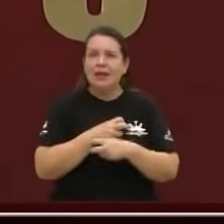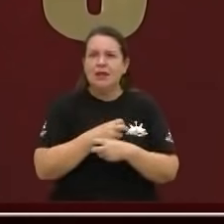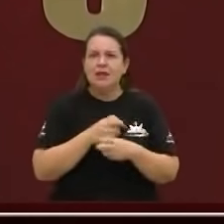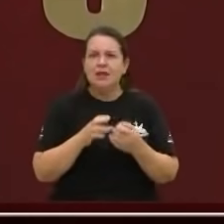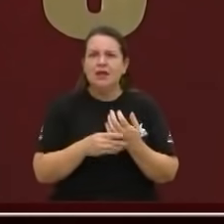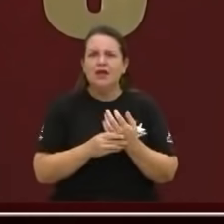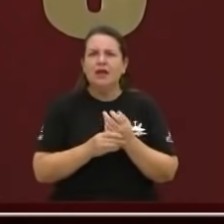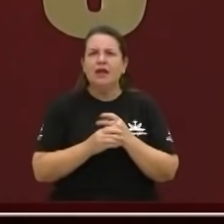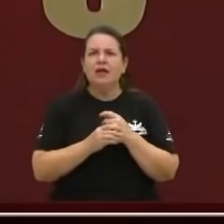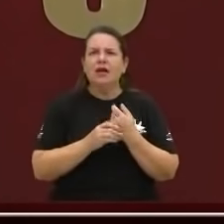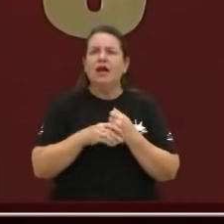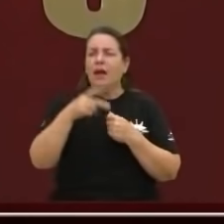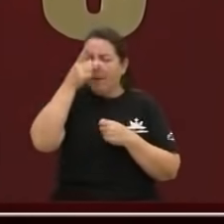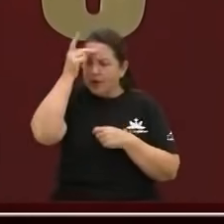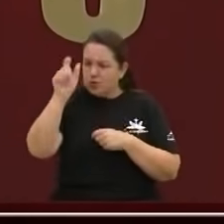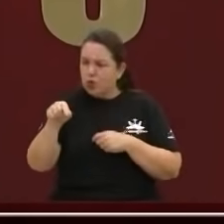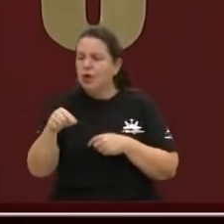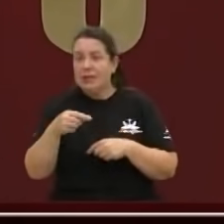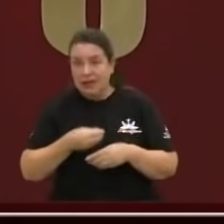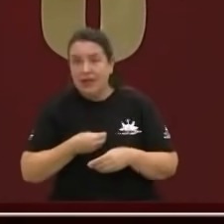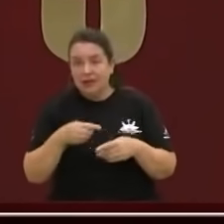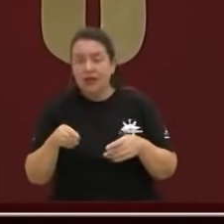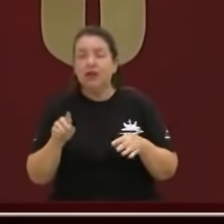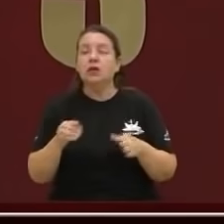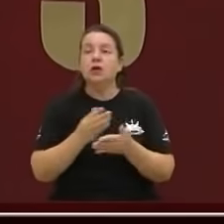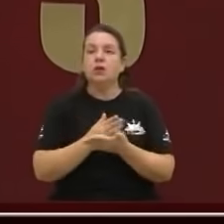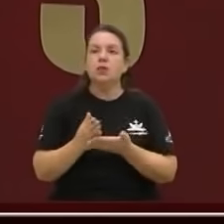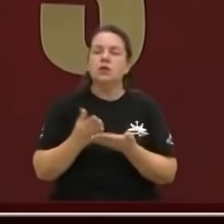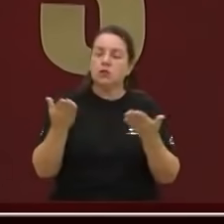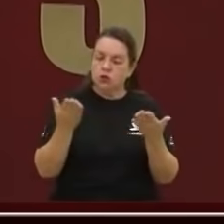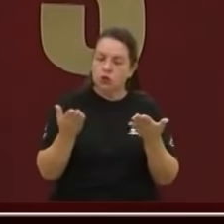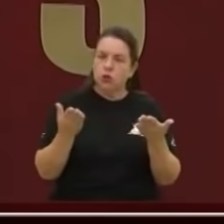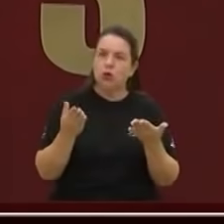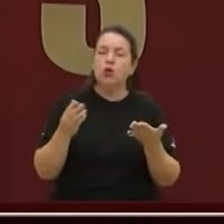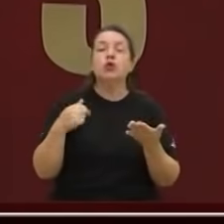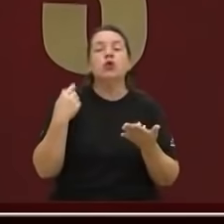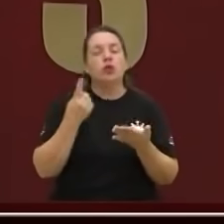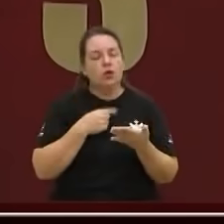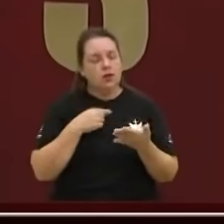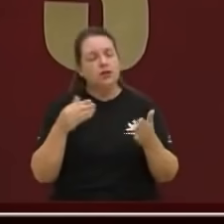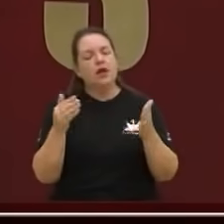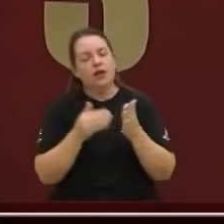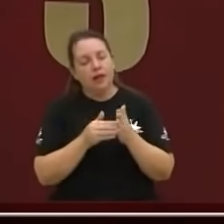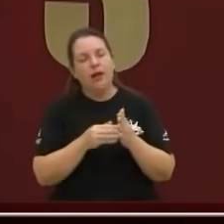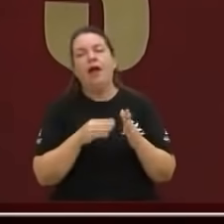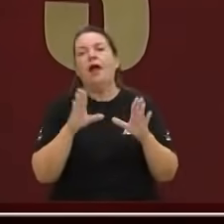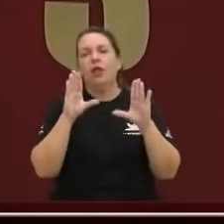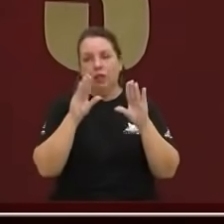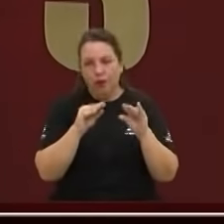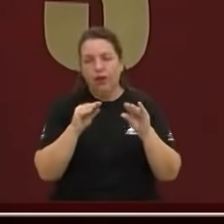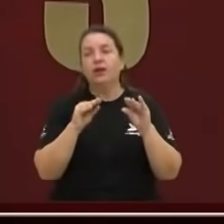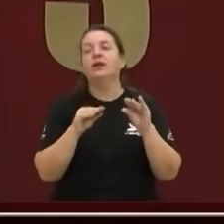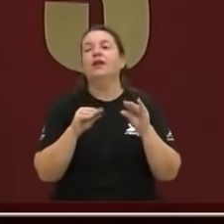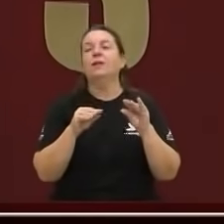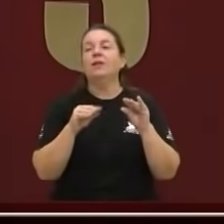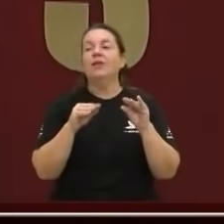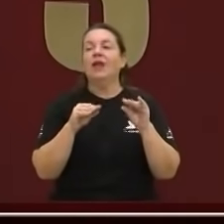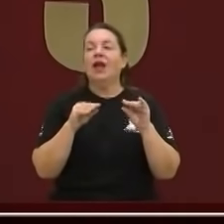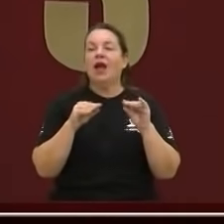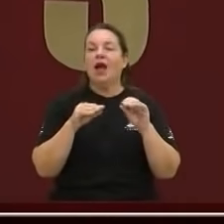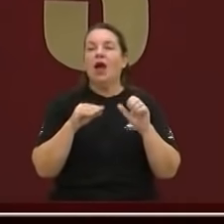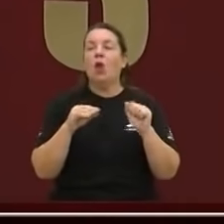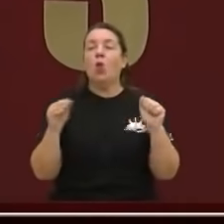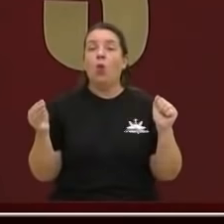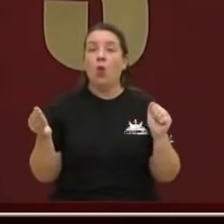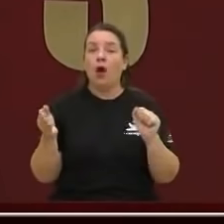Pessoas que estão aqui e desde que começamos o programa hoje, seguimos até, eu concluo a